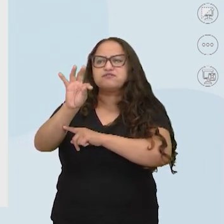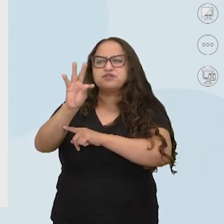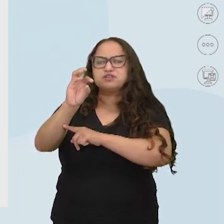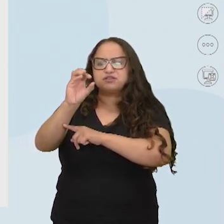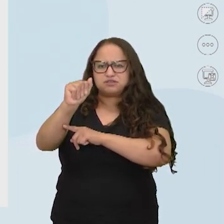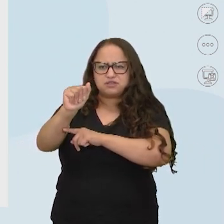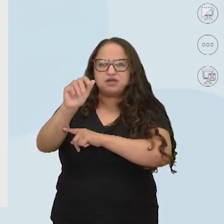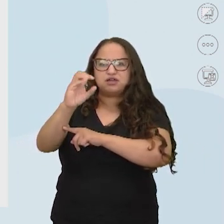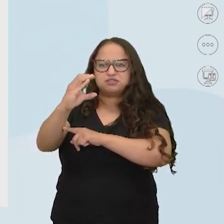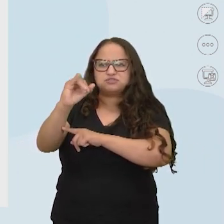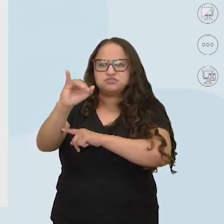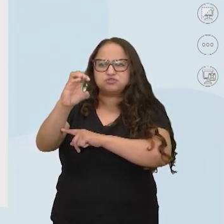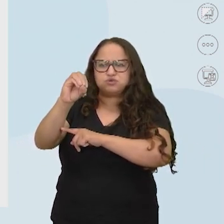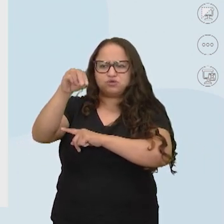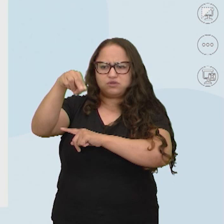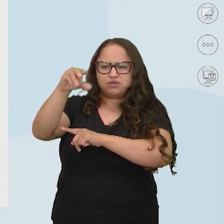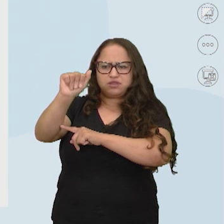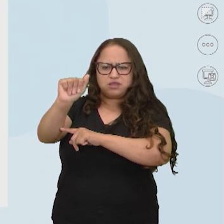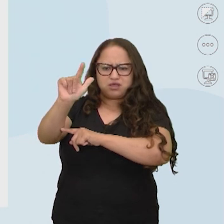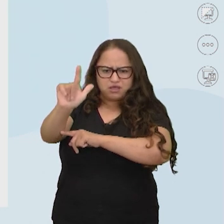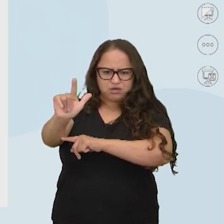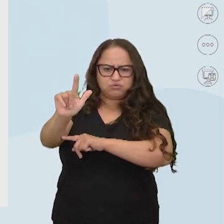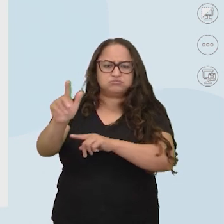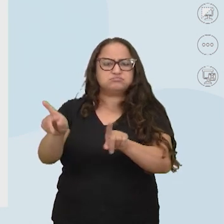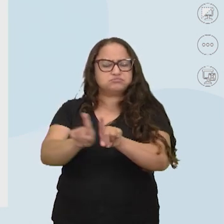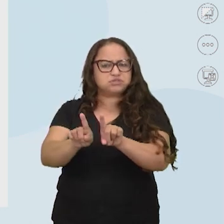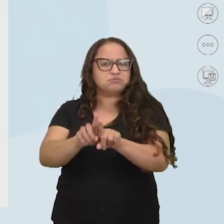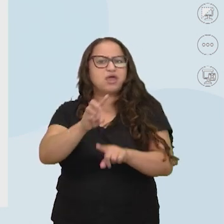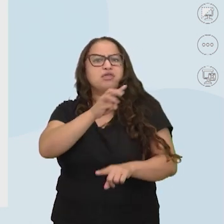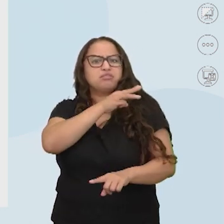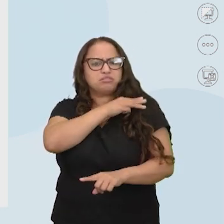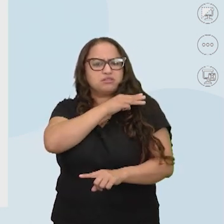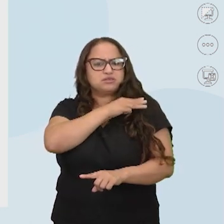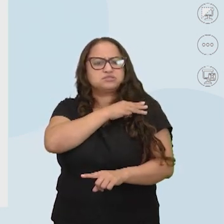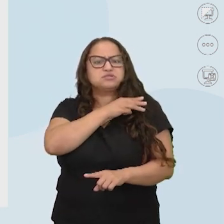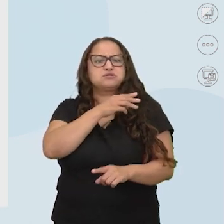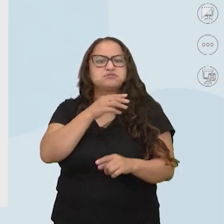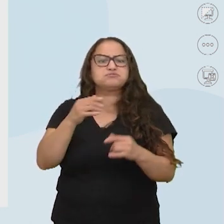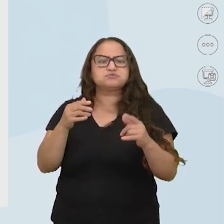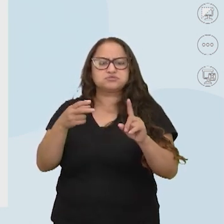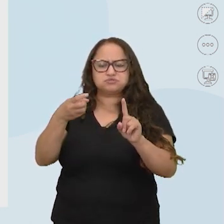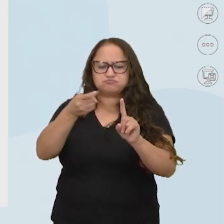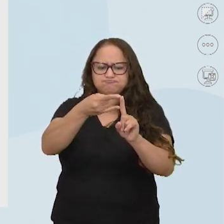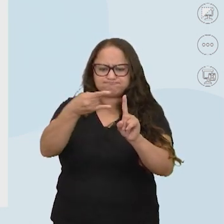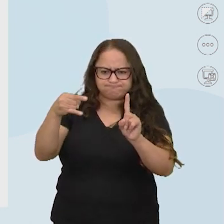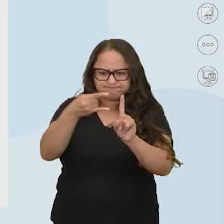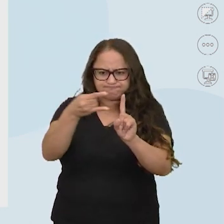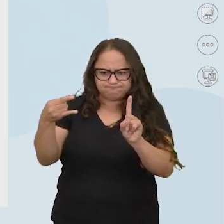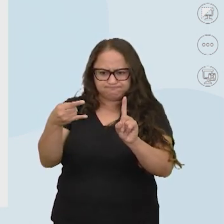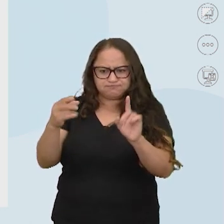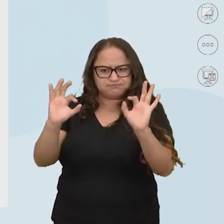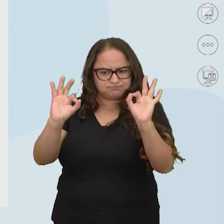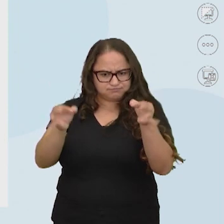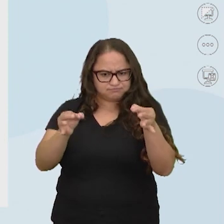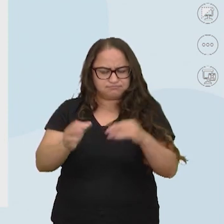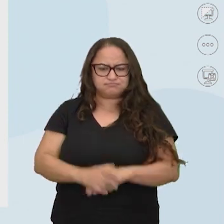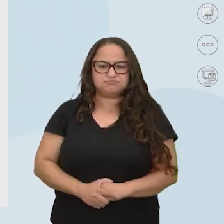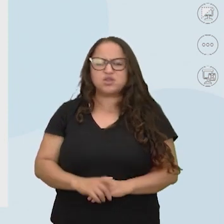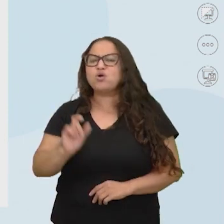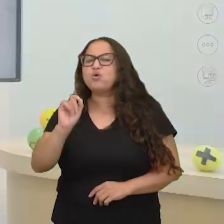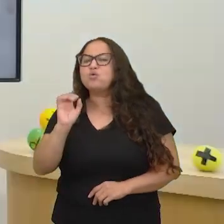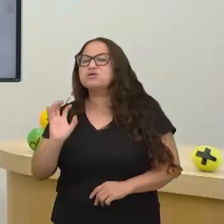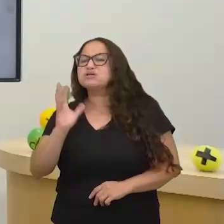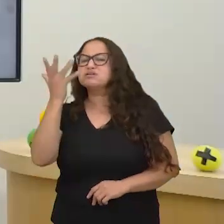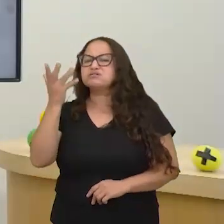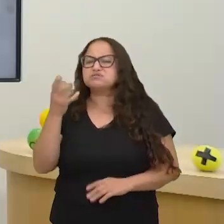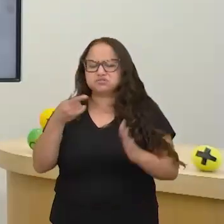força gravitacional. E aí a gente começa também a trabalhar no terceirão com a força eletromagnética, certo? O que acontece, pessoal?